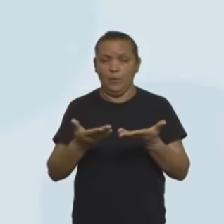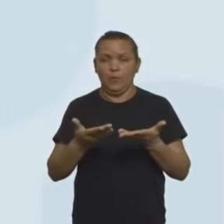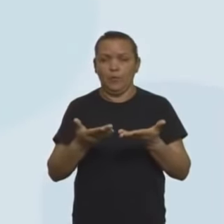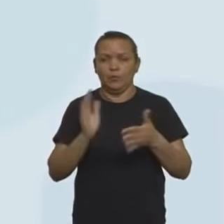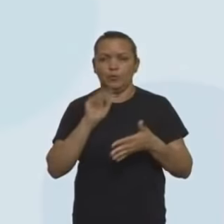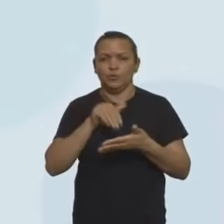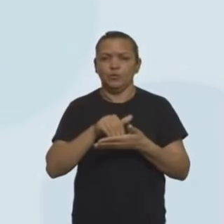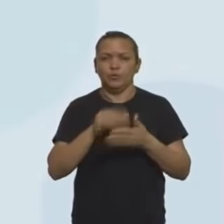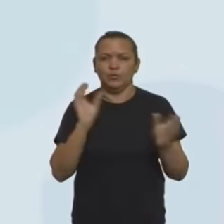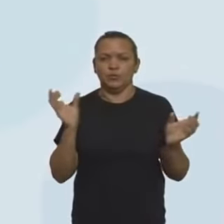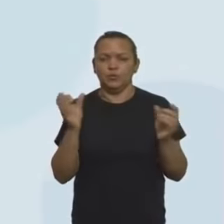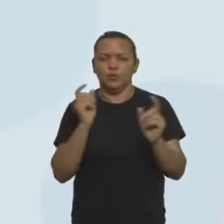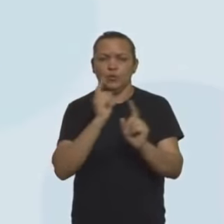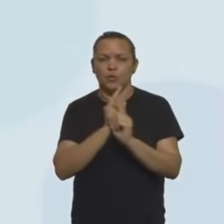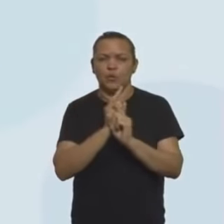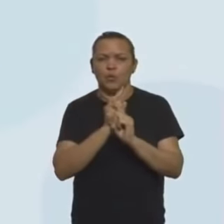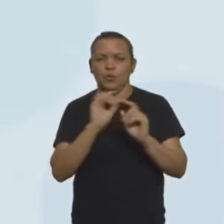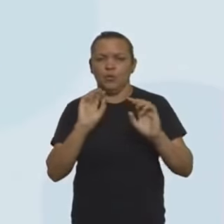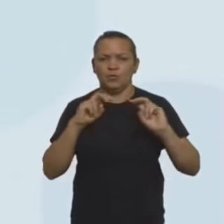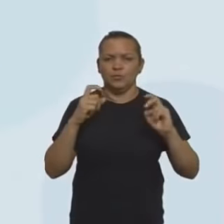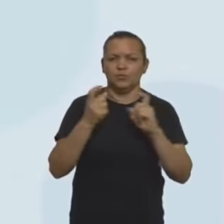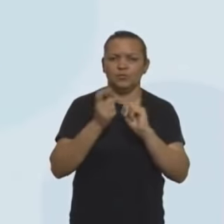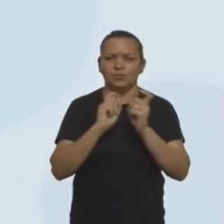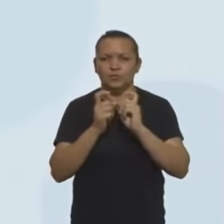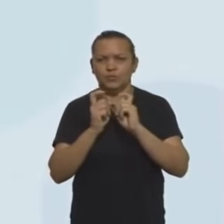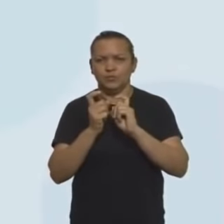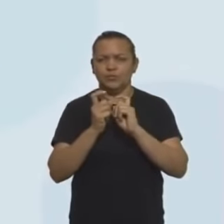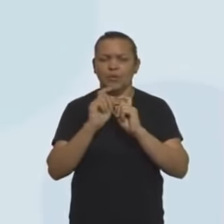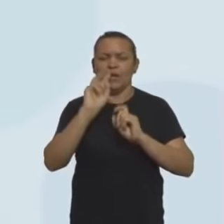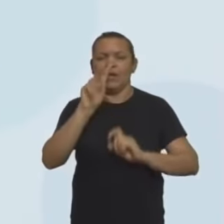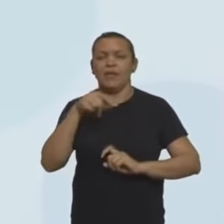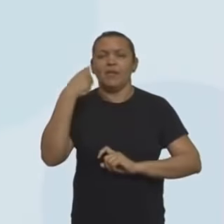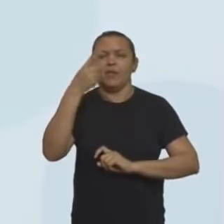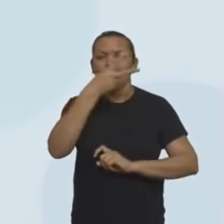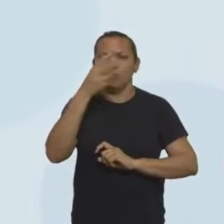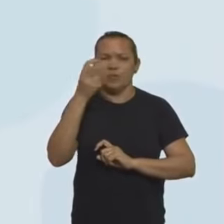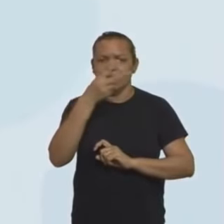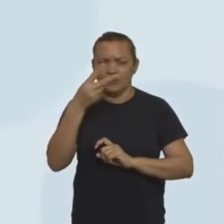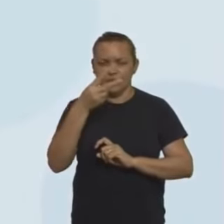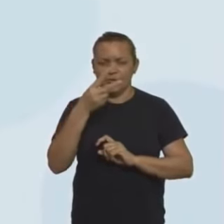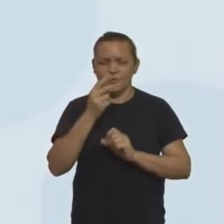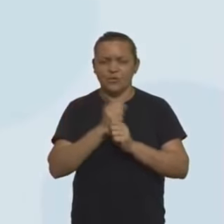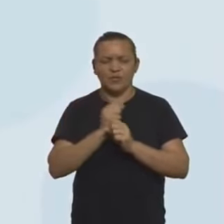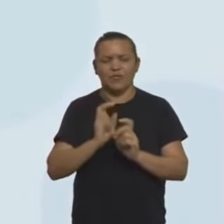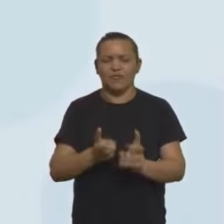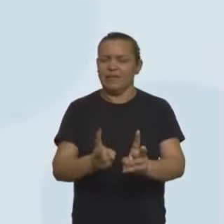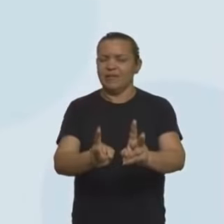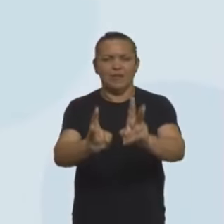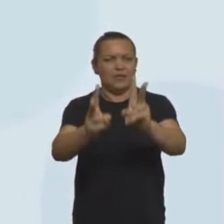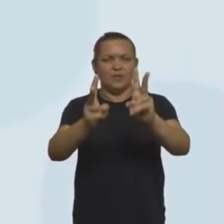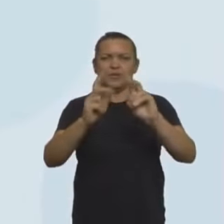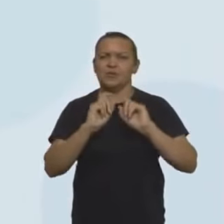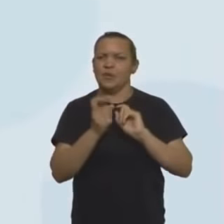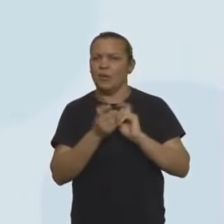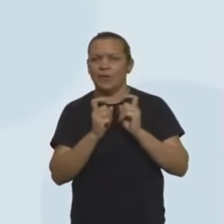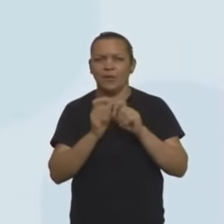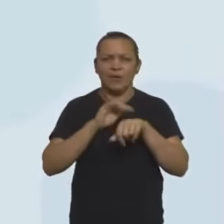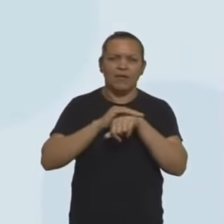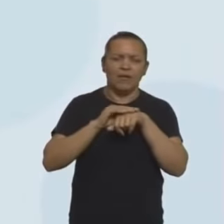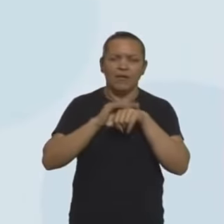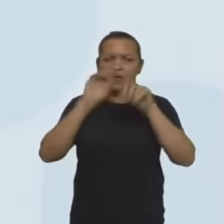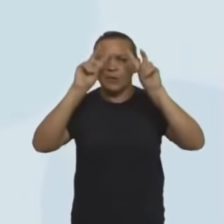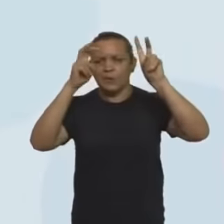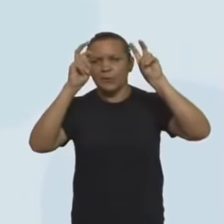último encontro neste ano. Com certeza, no ano que vem, a gente vai se encontrar muitas vezes para continuar falando sobre isso e para a gente